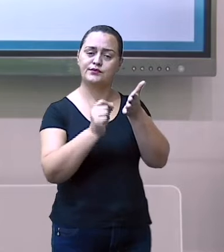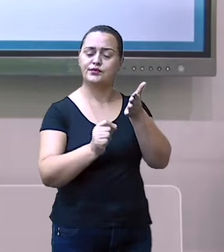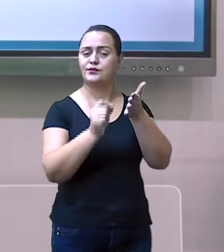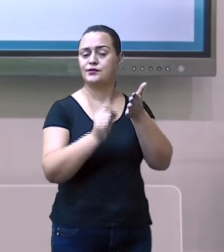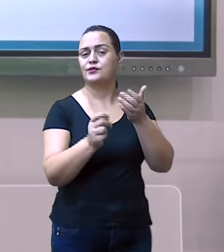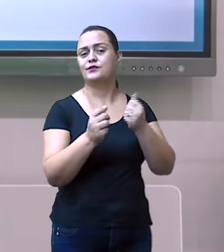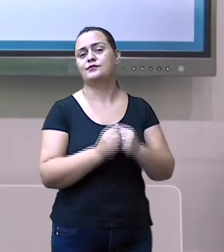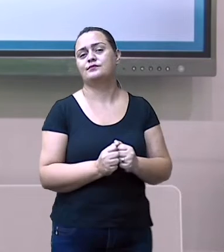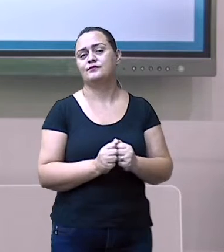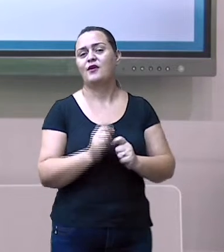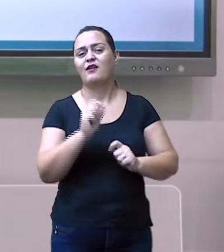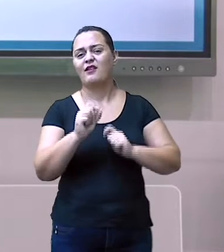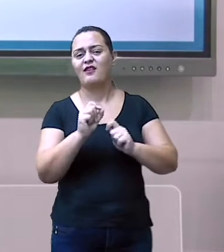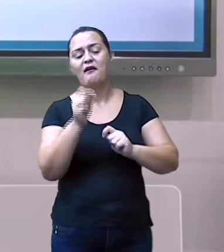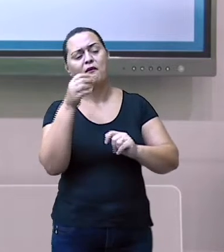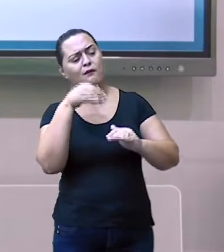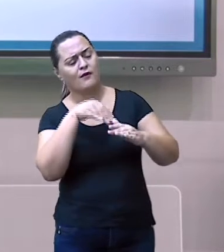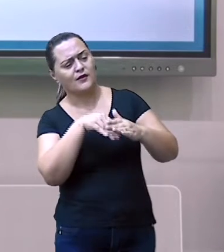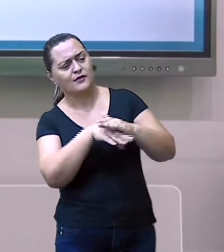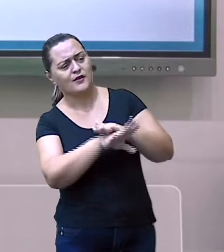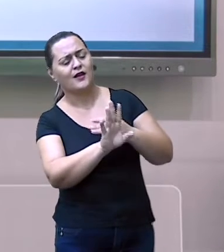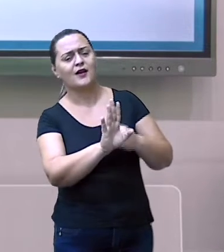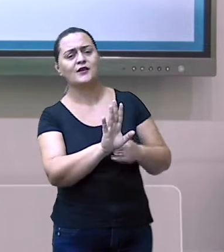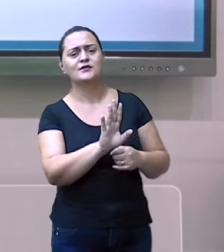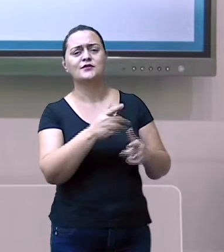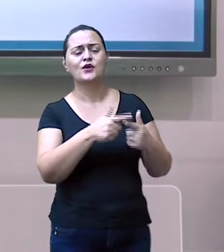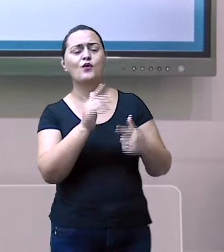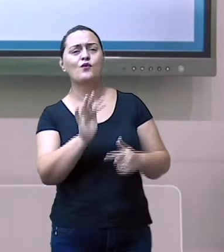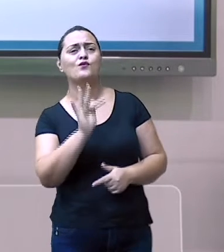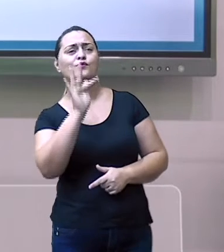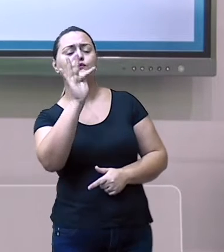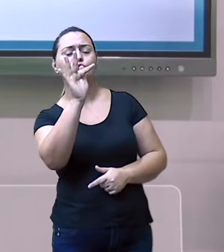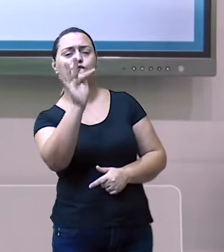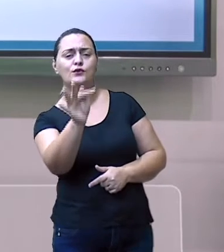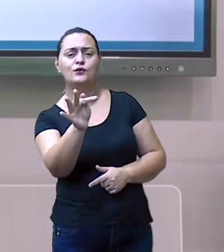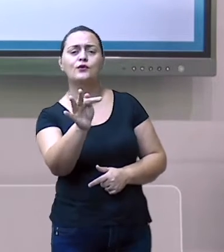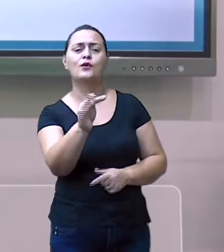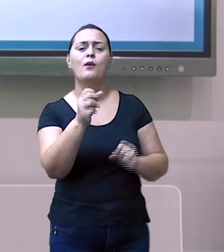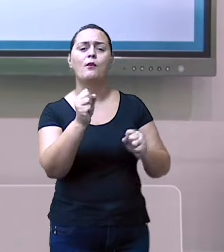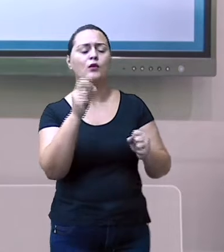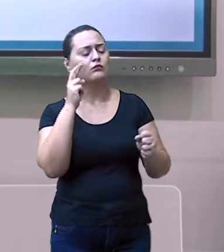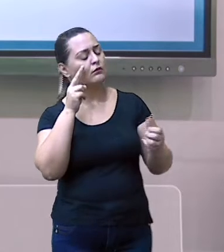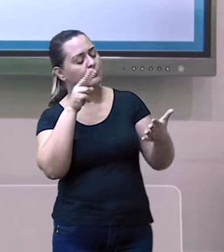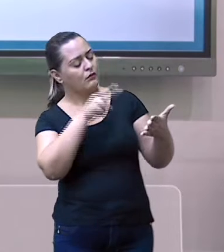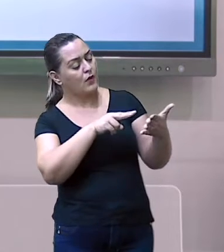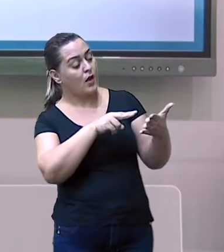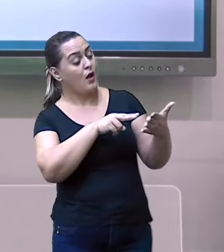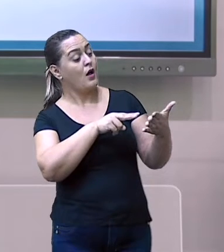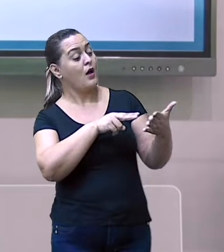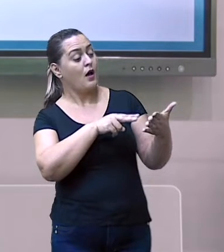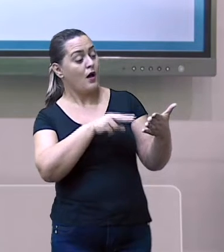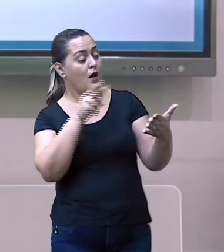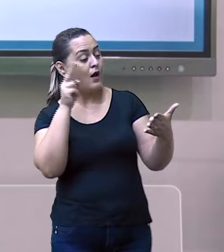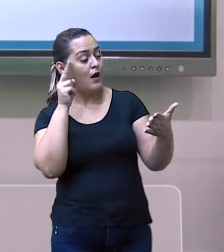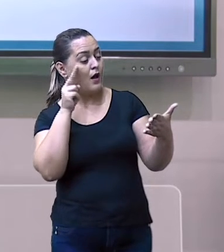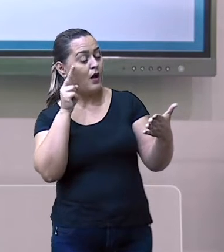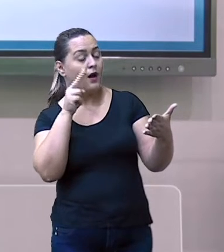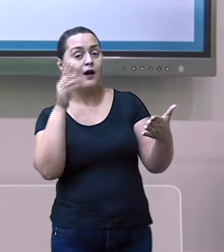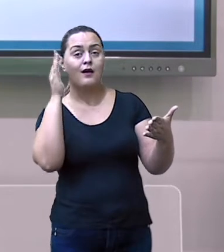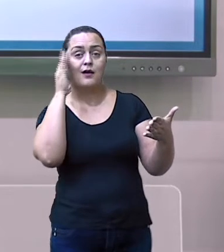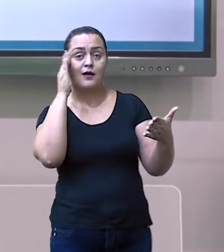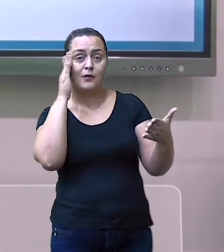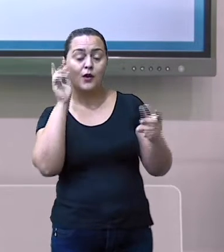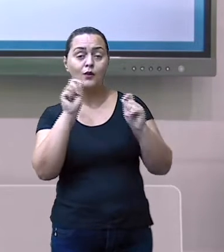guardado para que os futuros e próximas gerações possam ver o que fizemos no dia de hoje. Por que